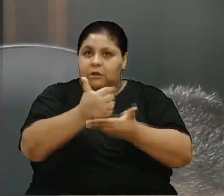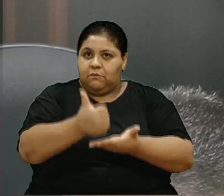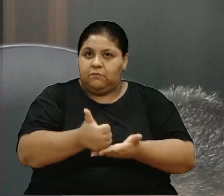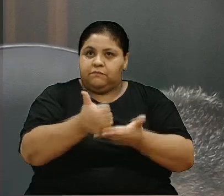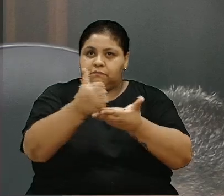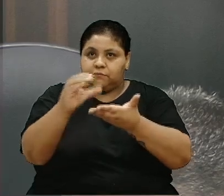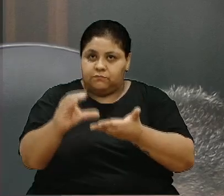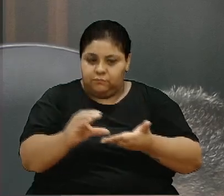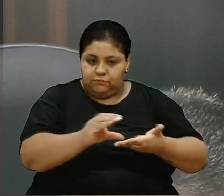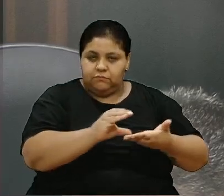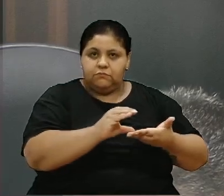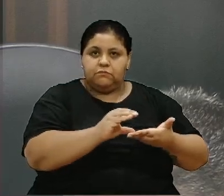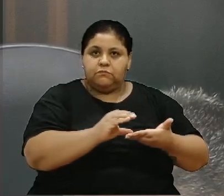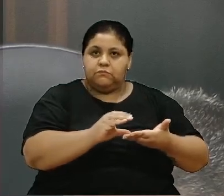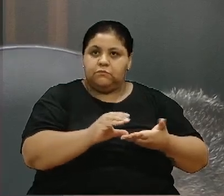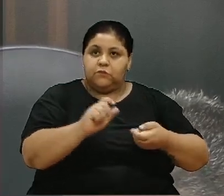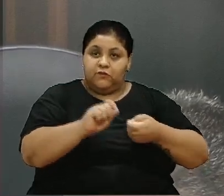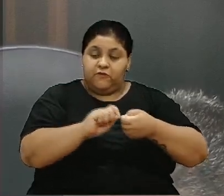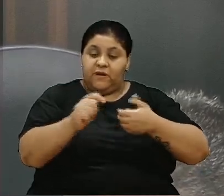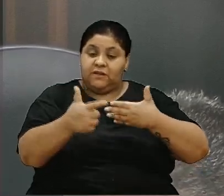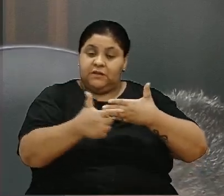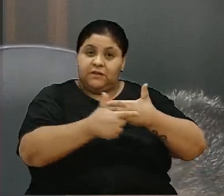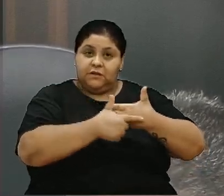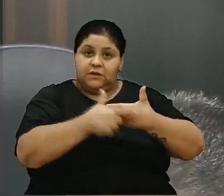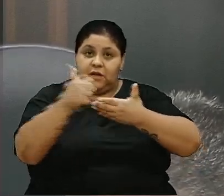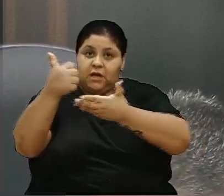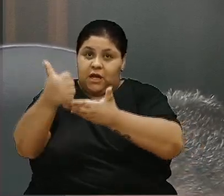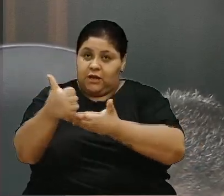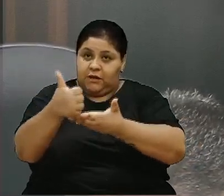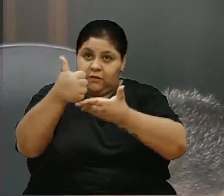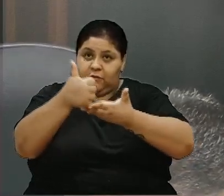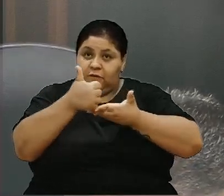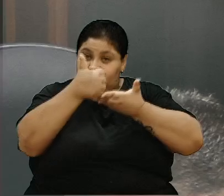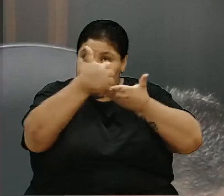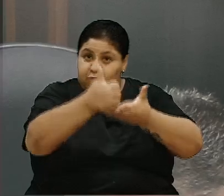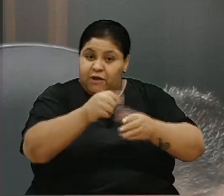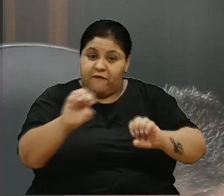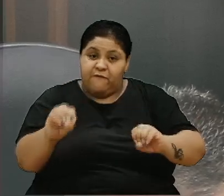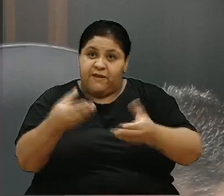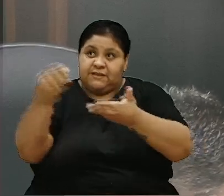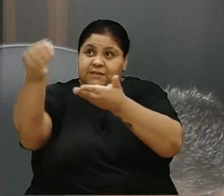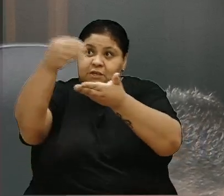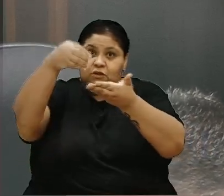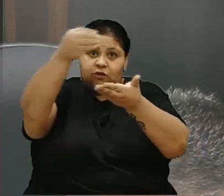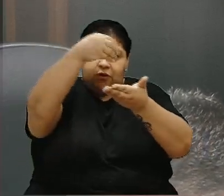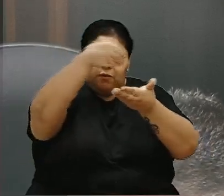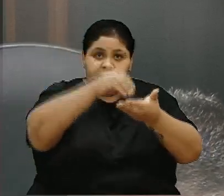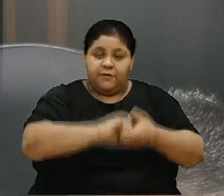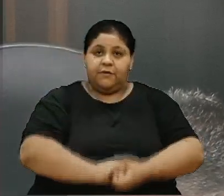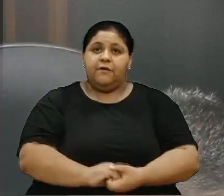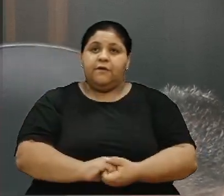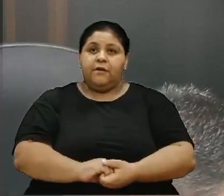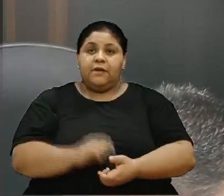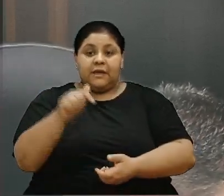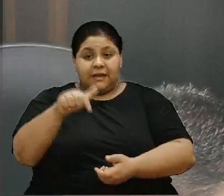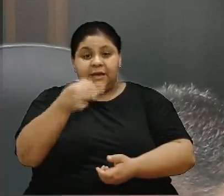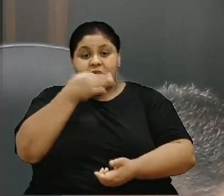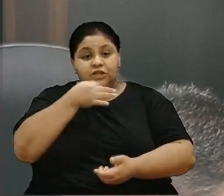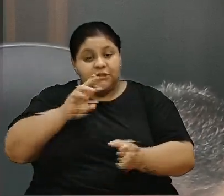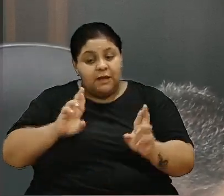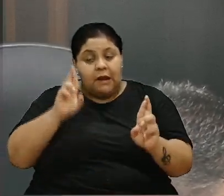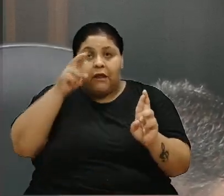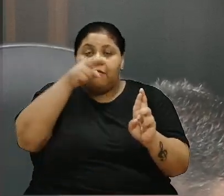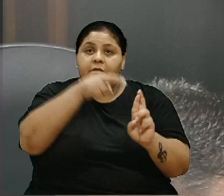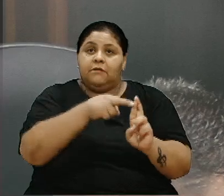que o Executivo faça o seu papel de apoiar a Festa das Colheitas, que tem a ver com algo que Caxias é referência